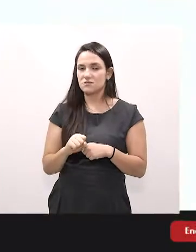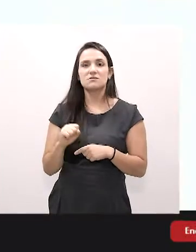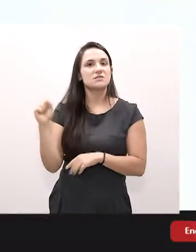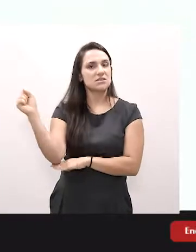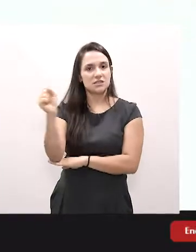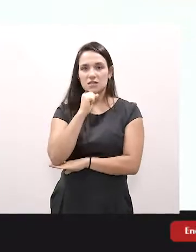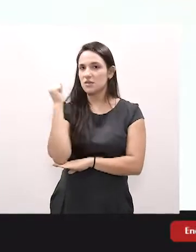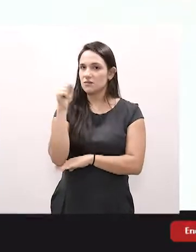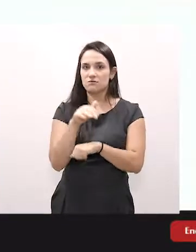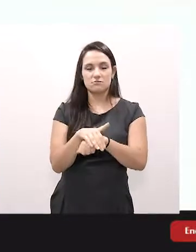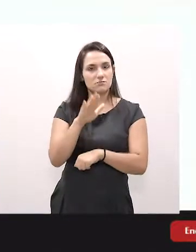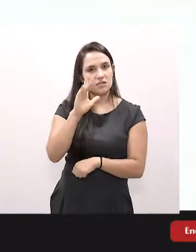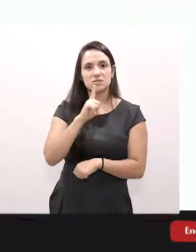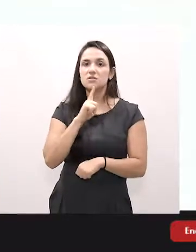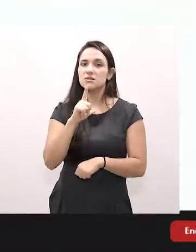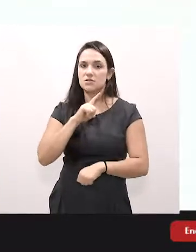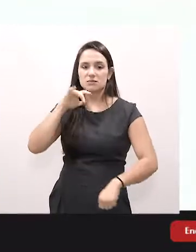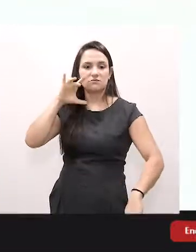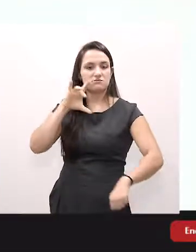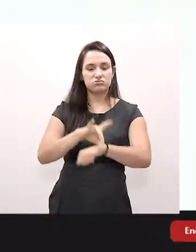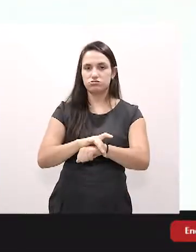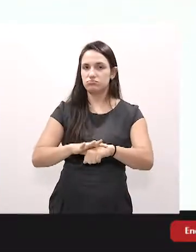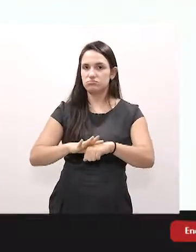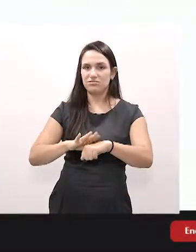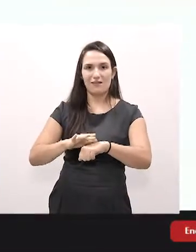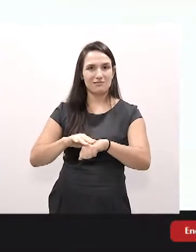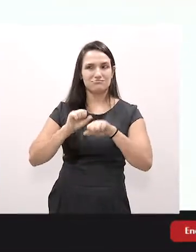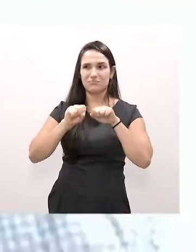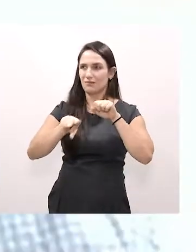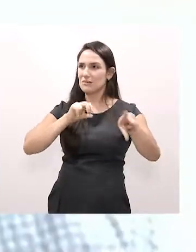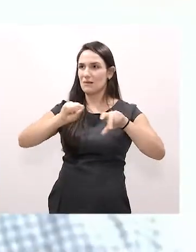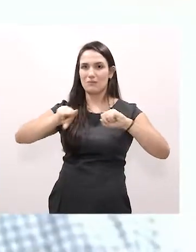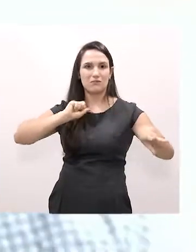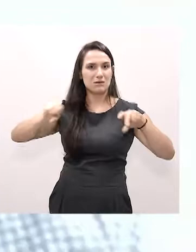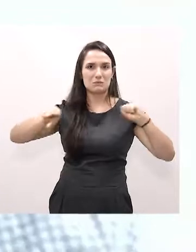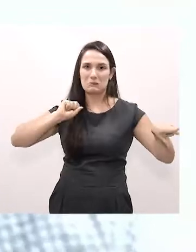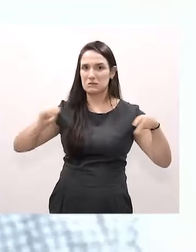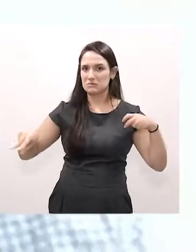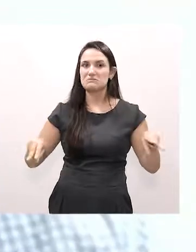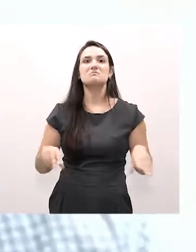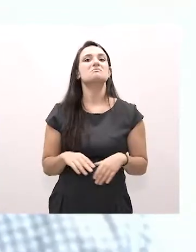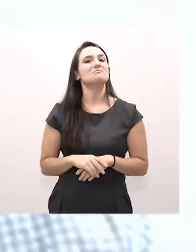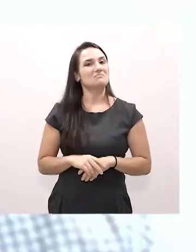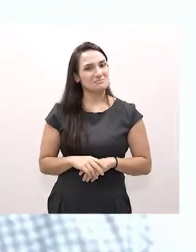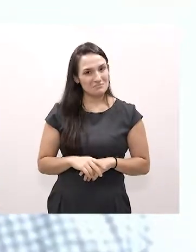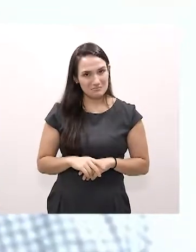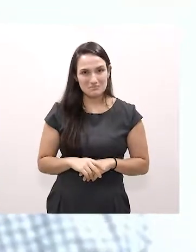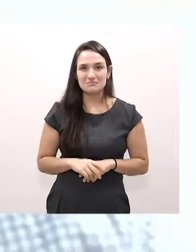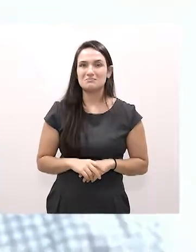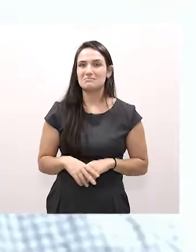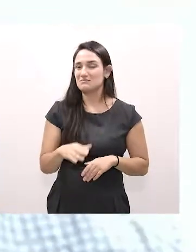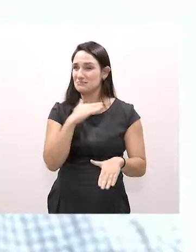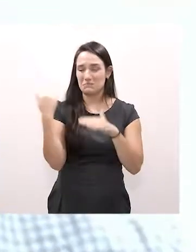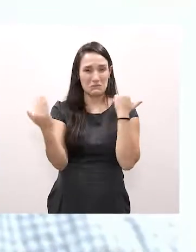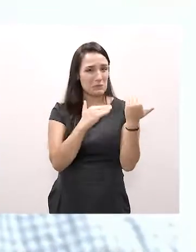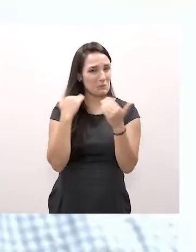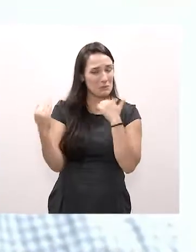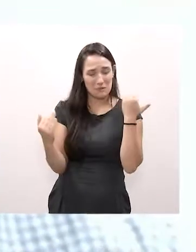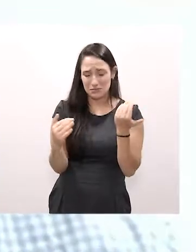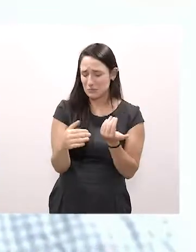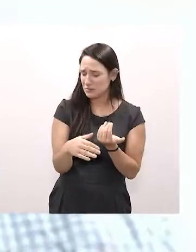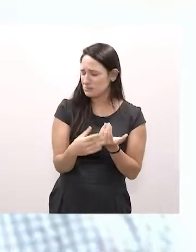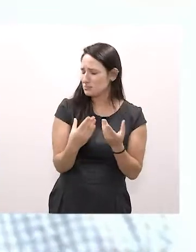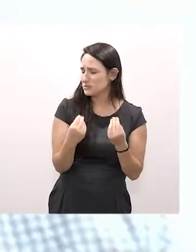no epicentro hoje da pandemia, com aumento do número de infectados, aumento de número